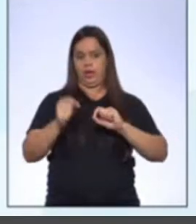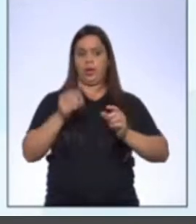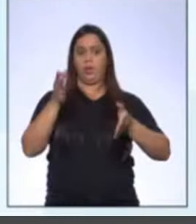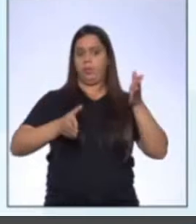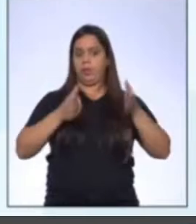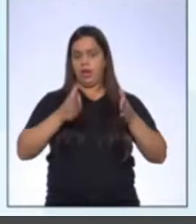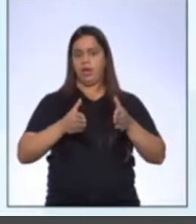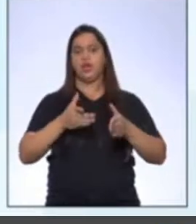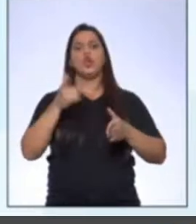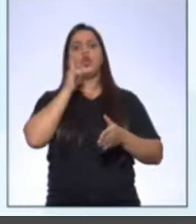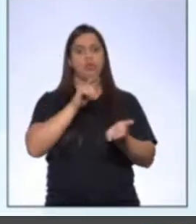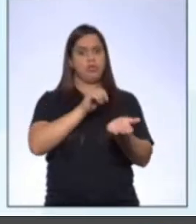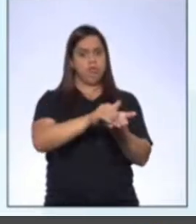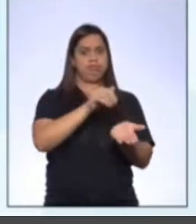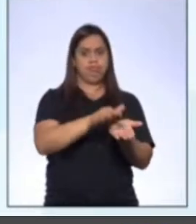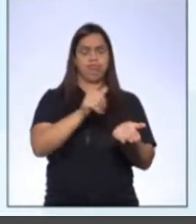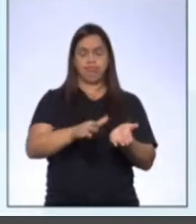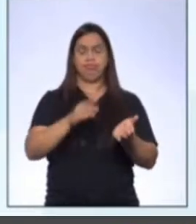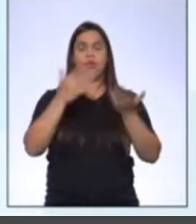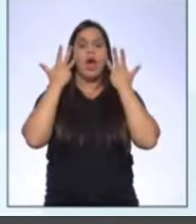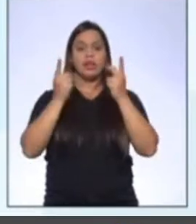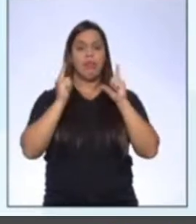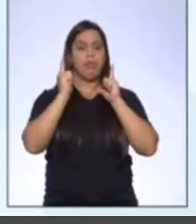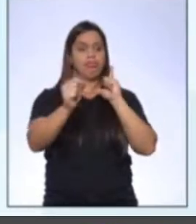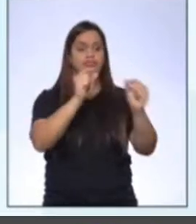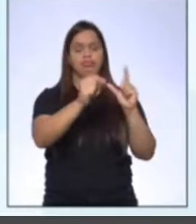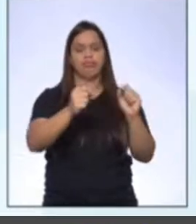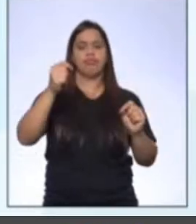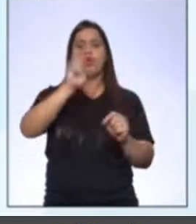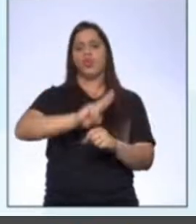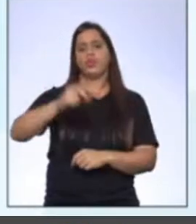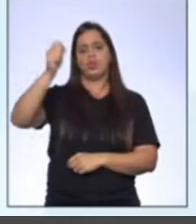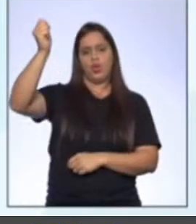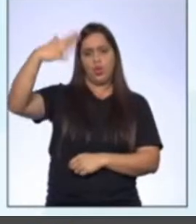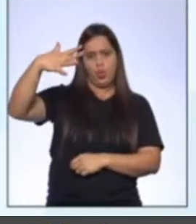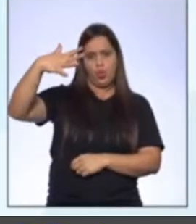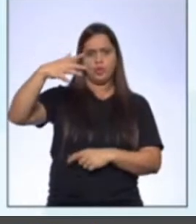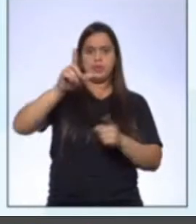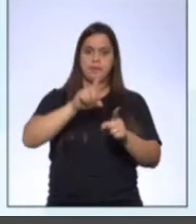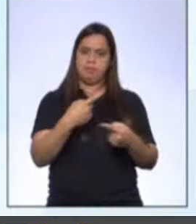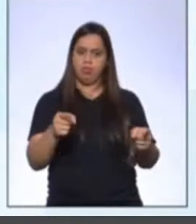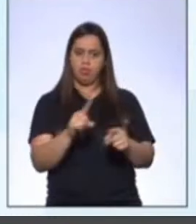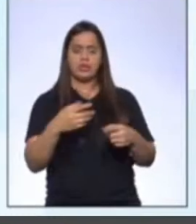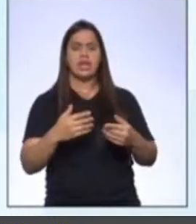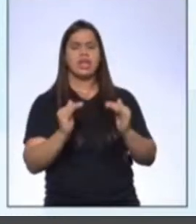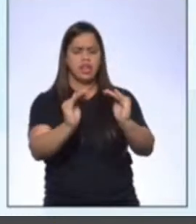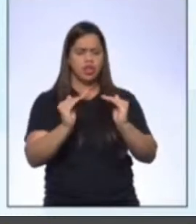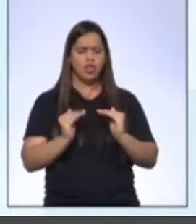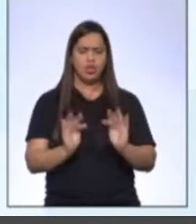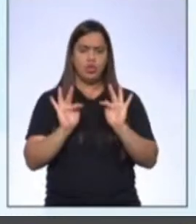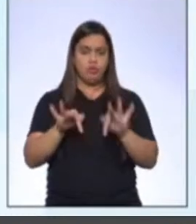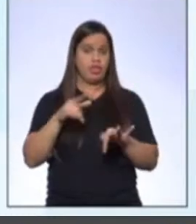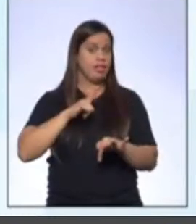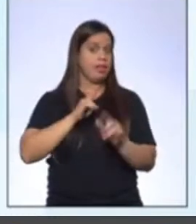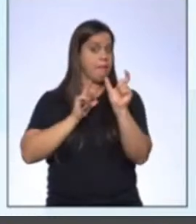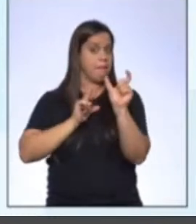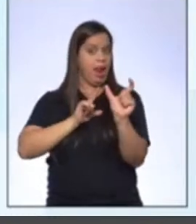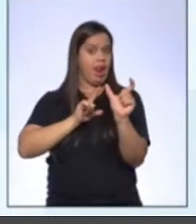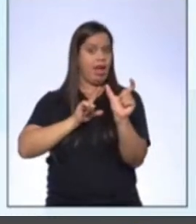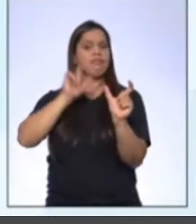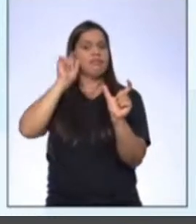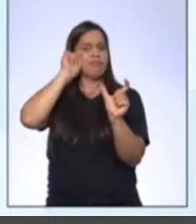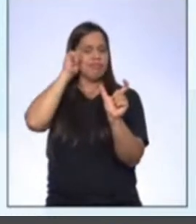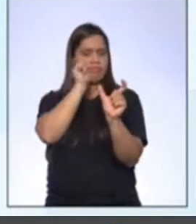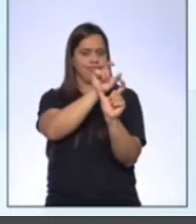Durante o período, ele conseguiu afugentar o animal, né? E nós temos lá embaixo a palavra grifada, que é isso que pede, né? A palavra